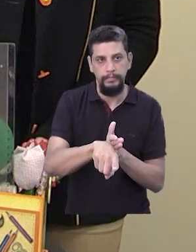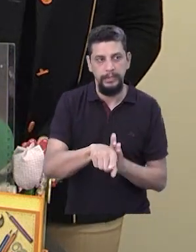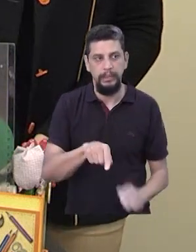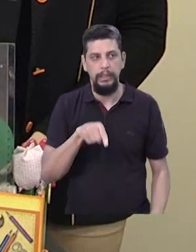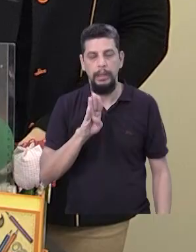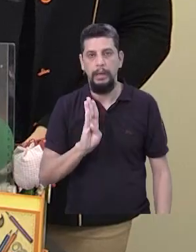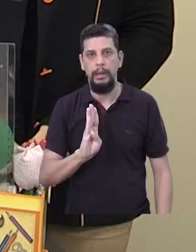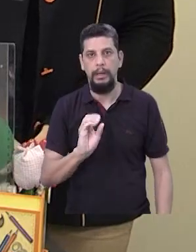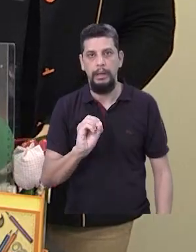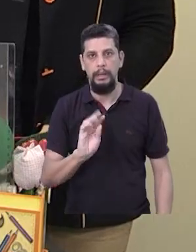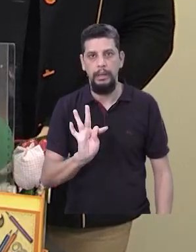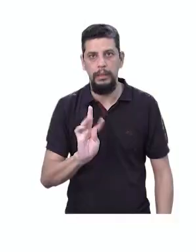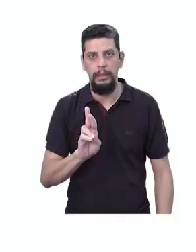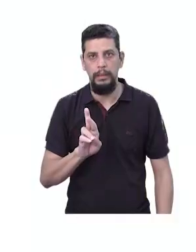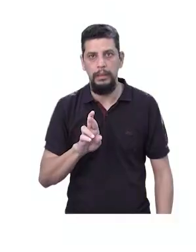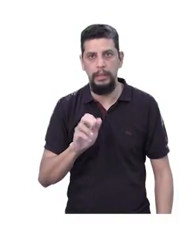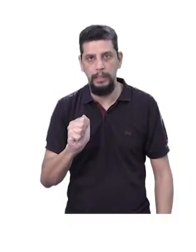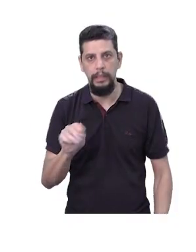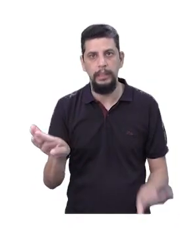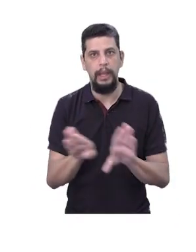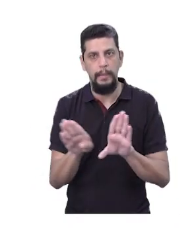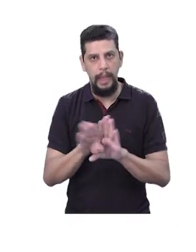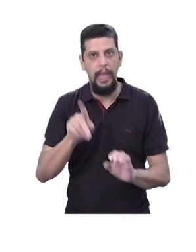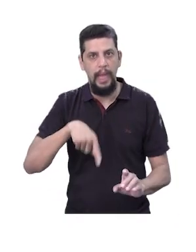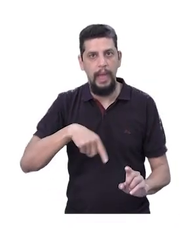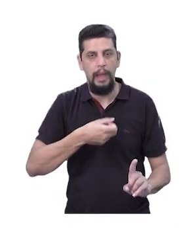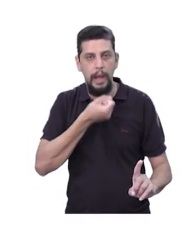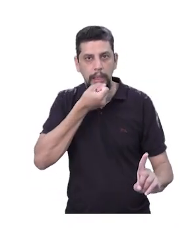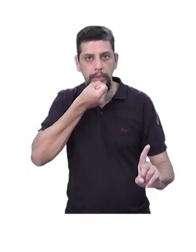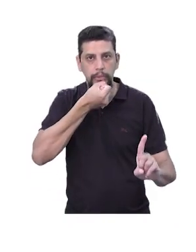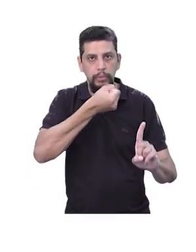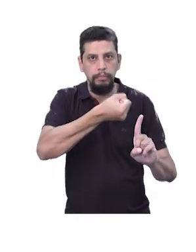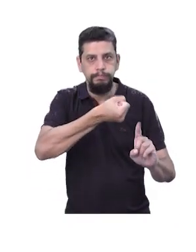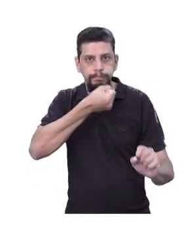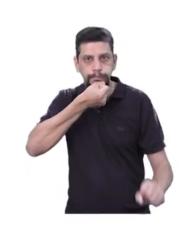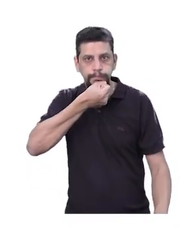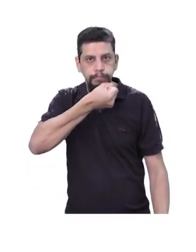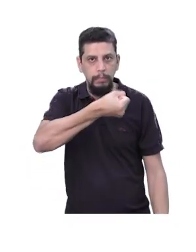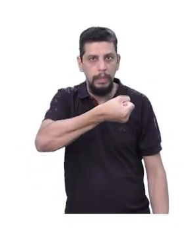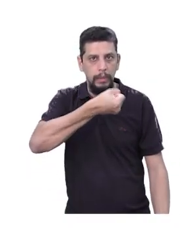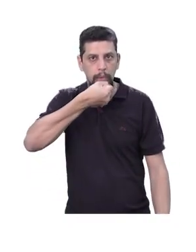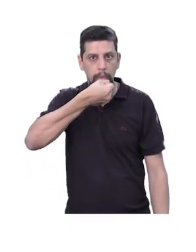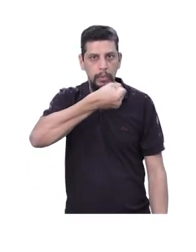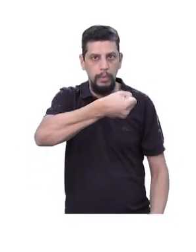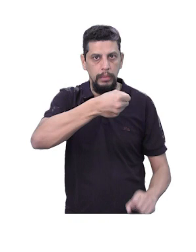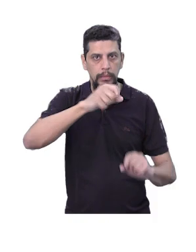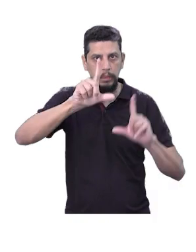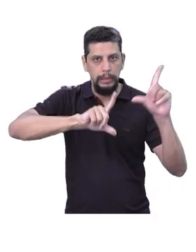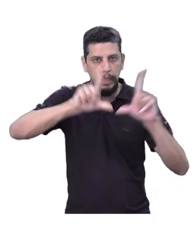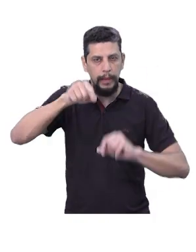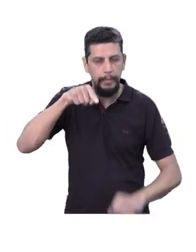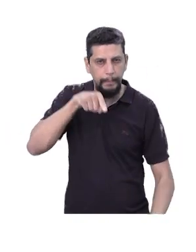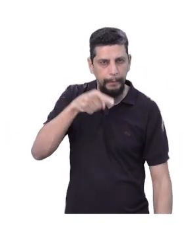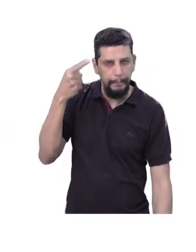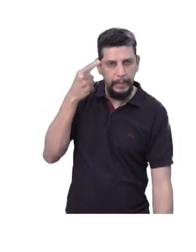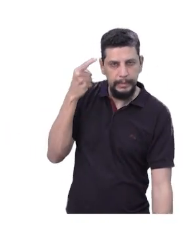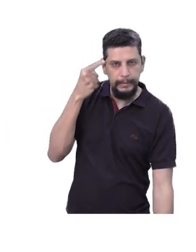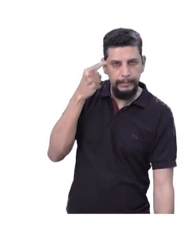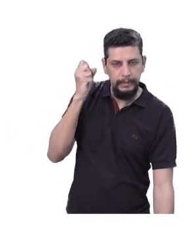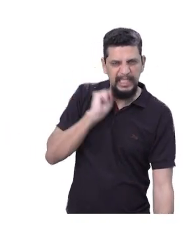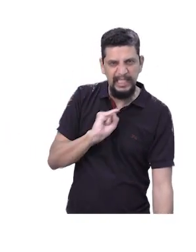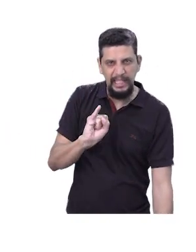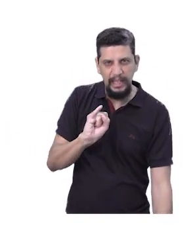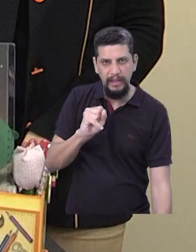ver. Botura também é jornalista. Será que ele era jornalista também? Vamos pensar. Pense